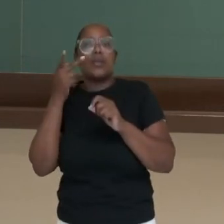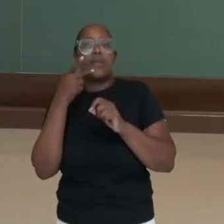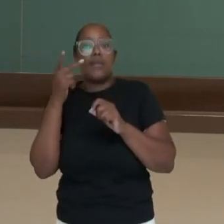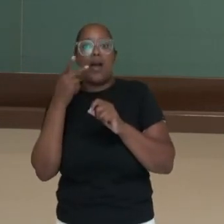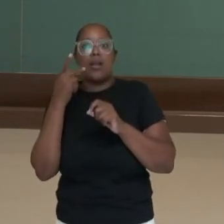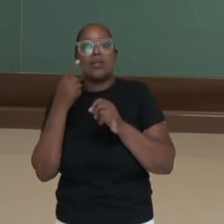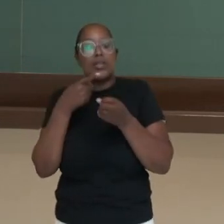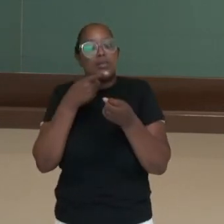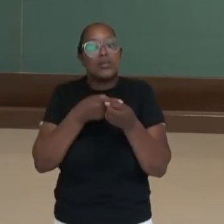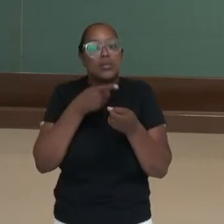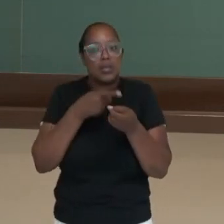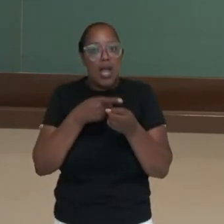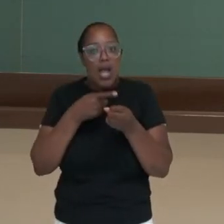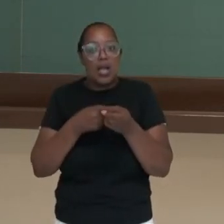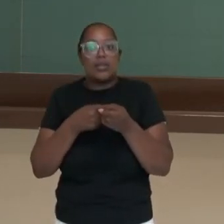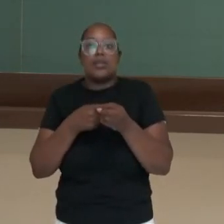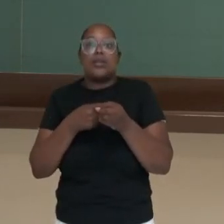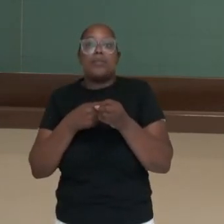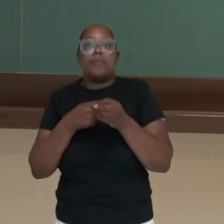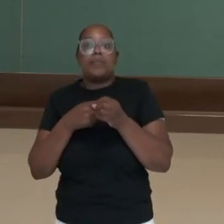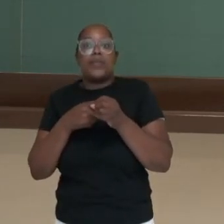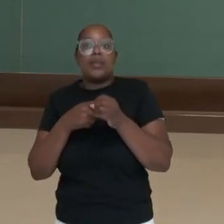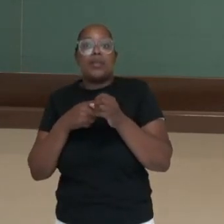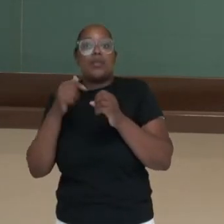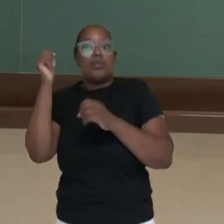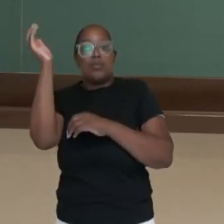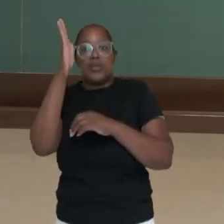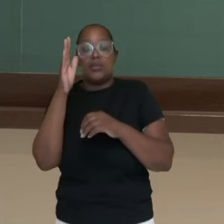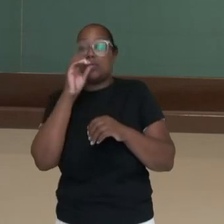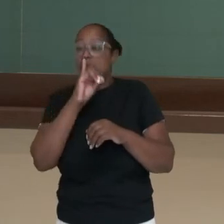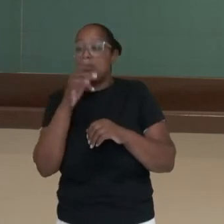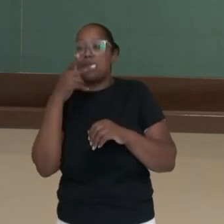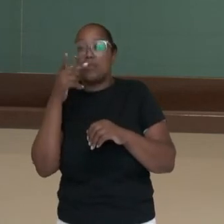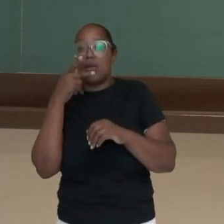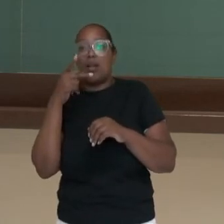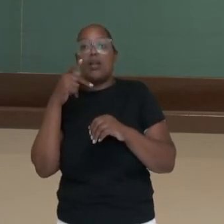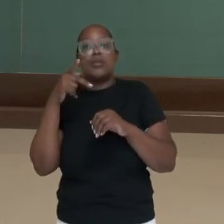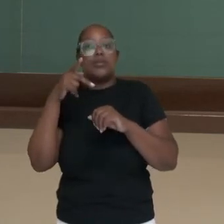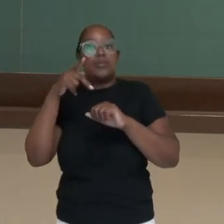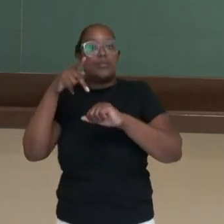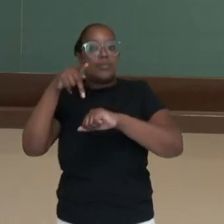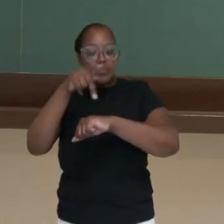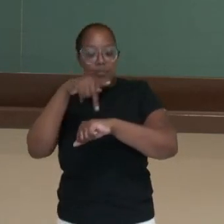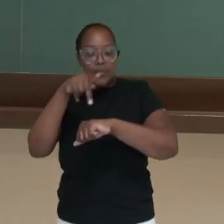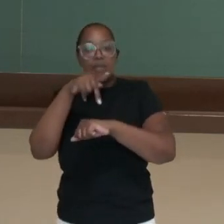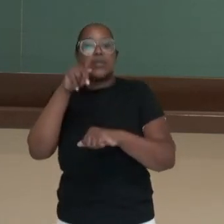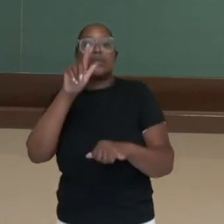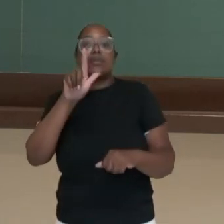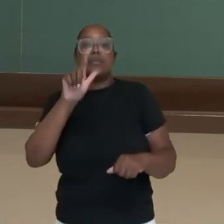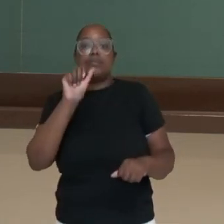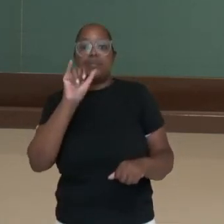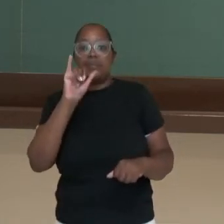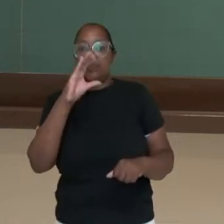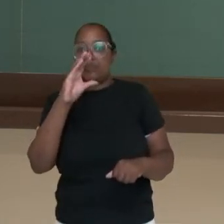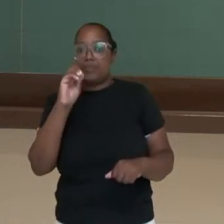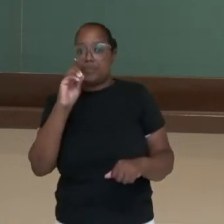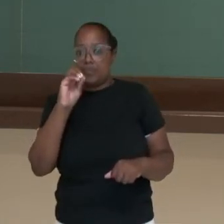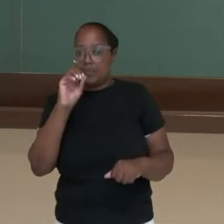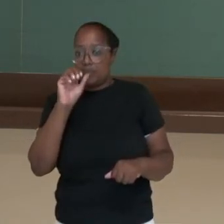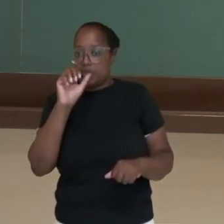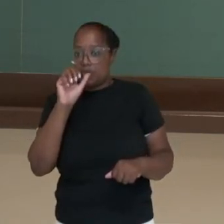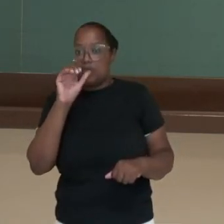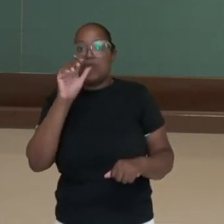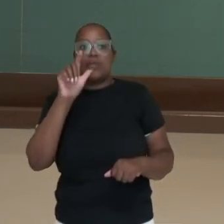Estado e a religião, né? Como eu falei para vocês que o Estado é laico, ou seja, ele é independente da religião, o Estado,